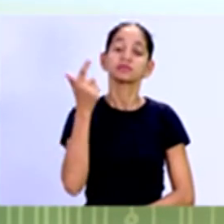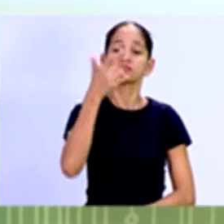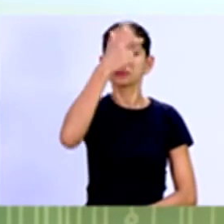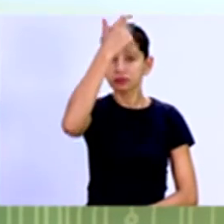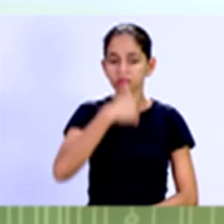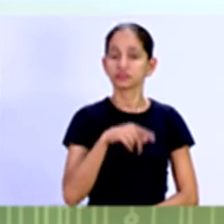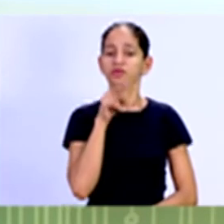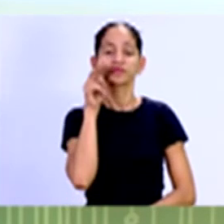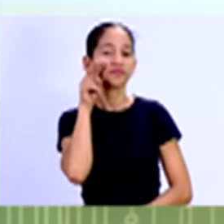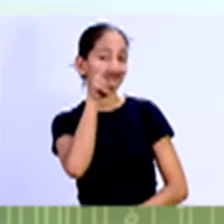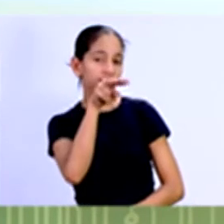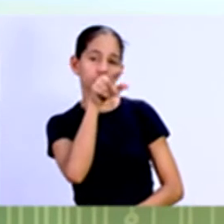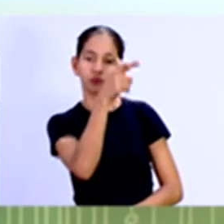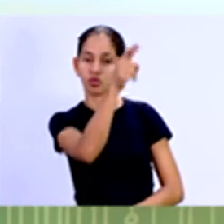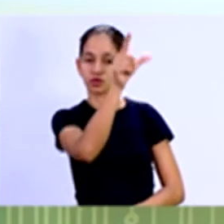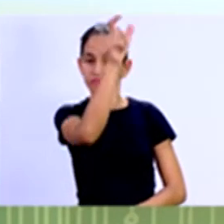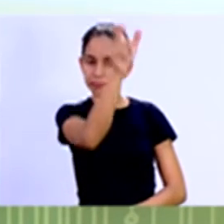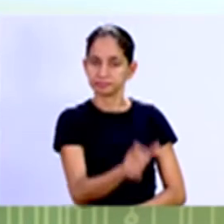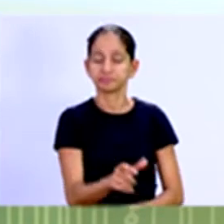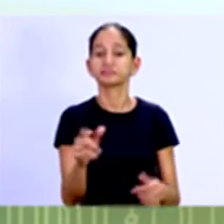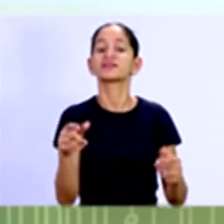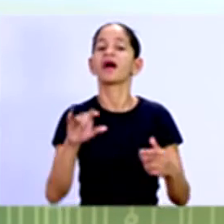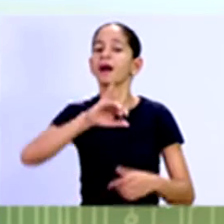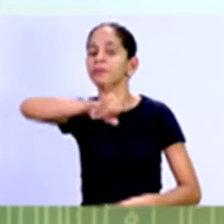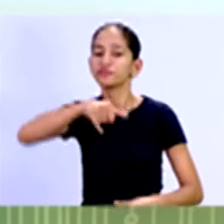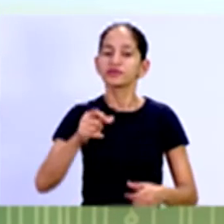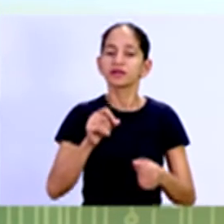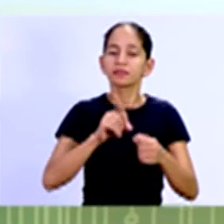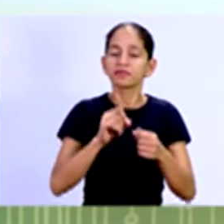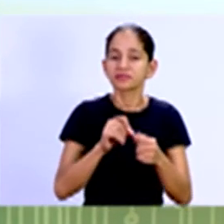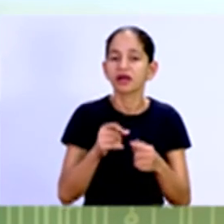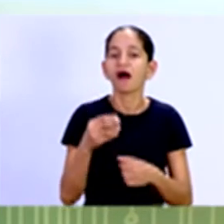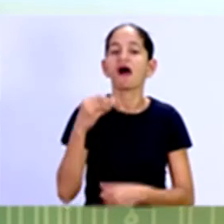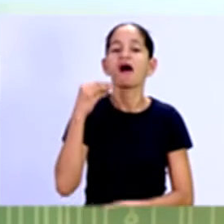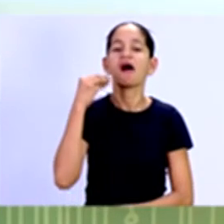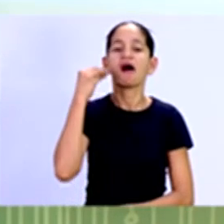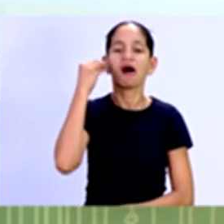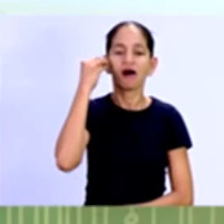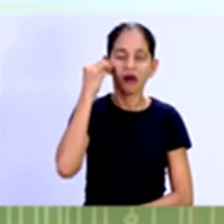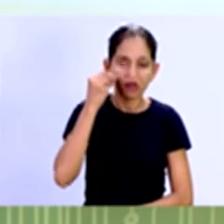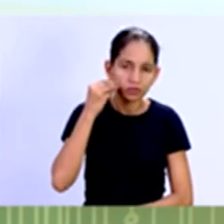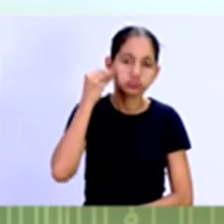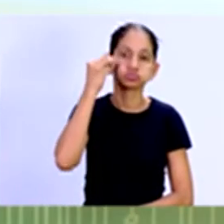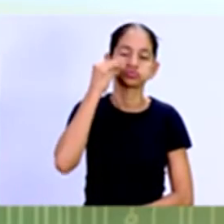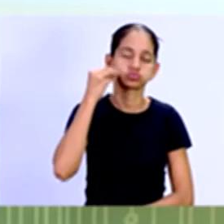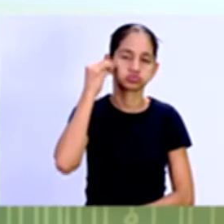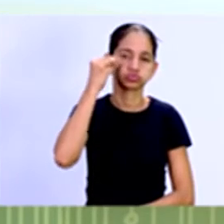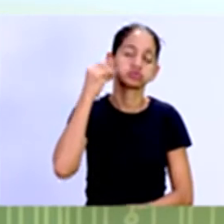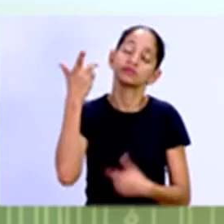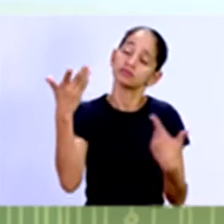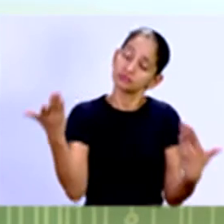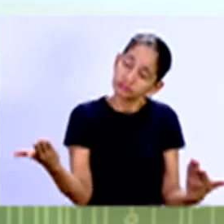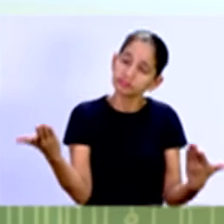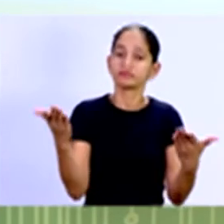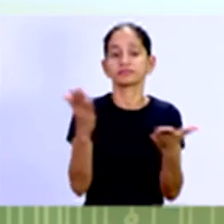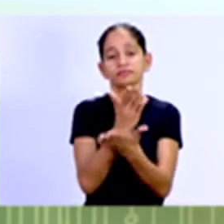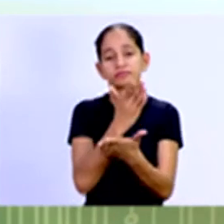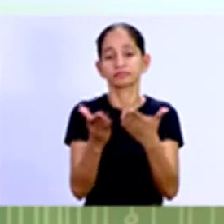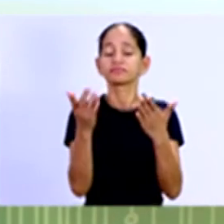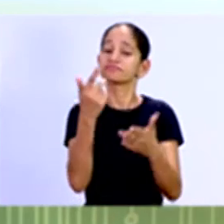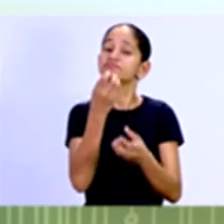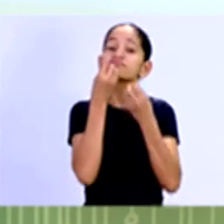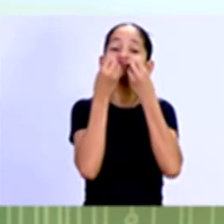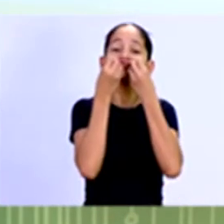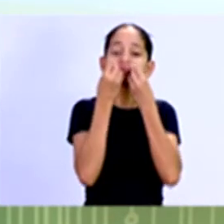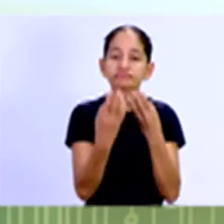né? São oportunidades para que a gente possa exercitar essa ética. Então, essas questões que vocês responderam, achei